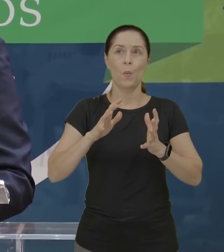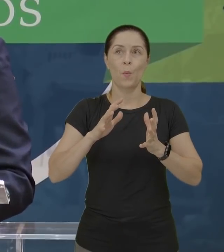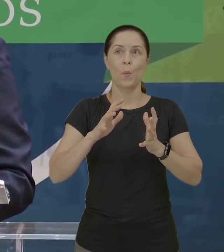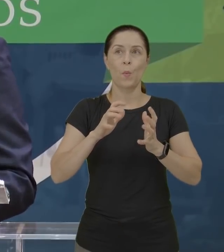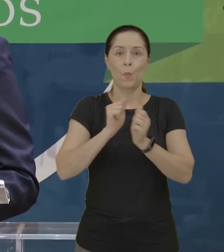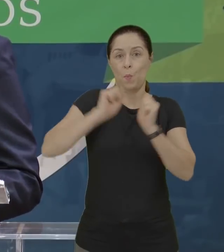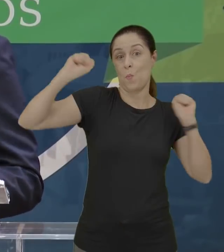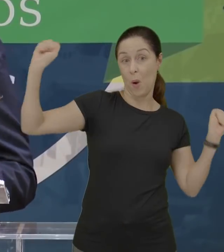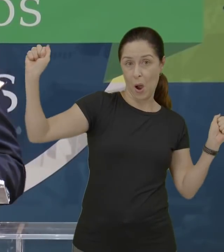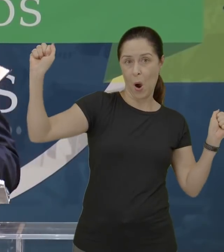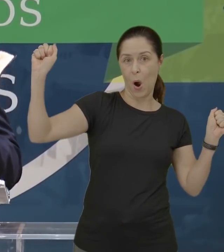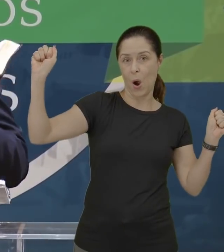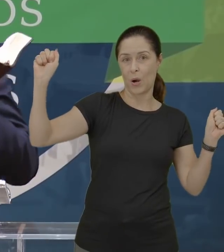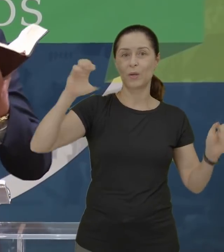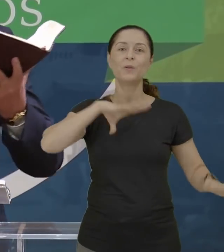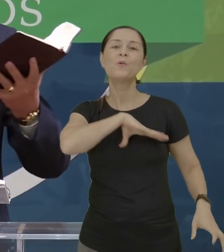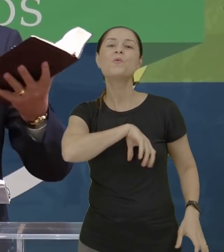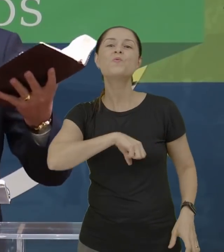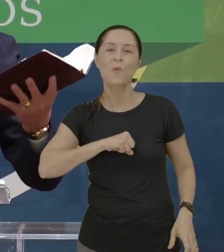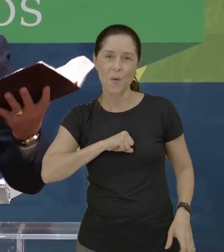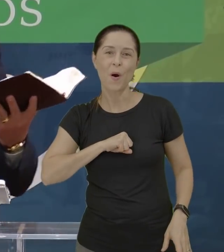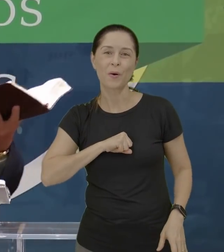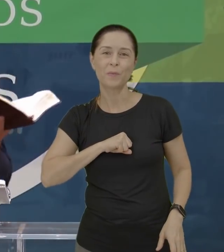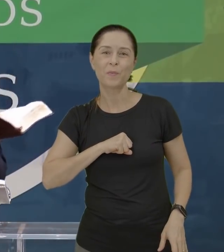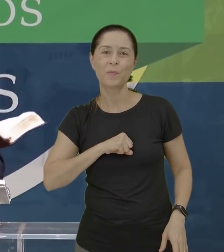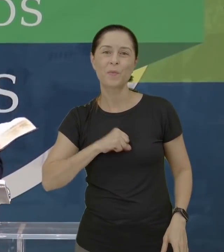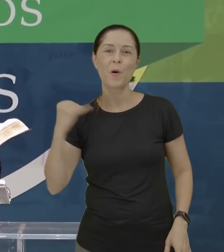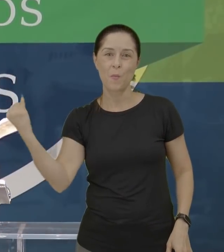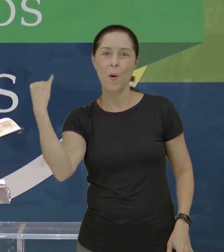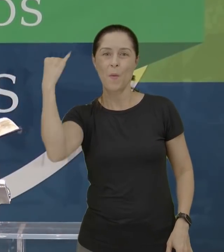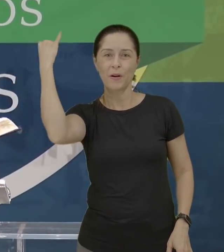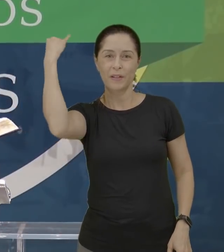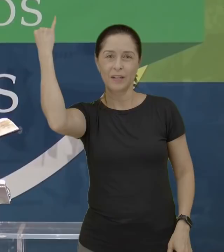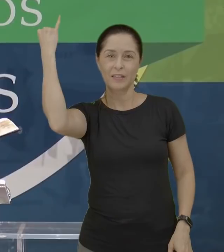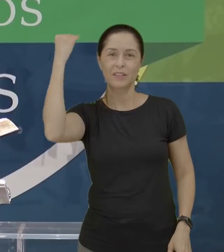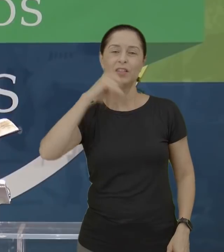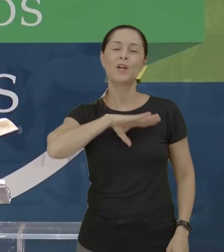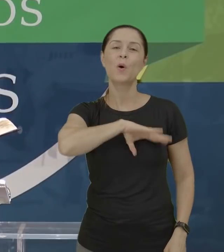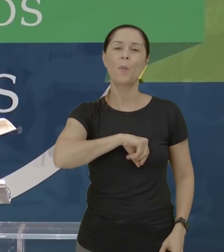o amor. Então, quais são as marcas de um cristão maduro?